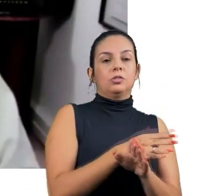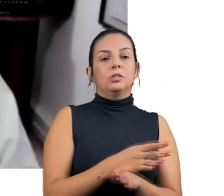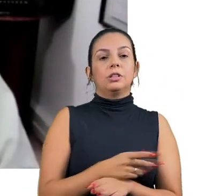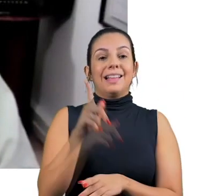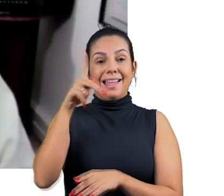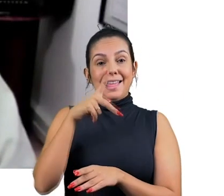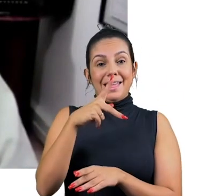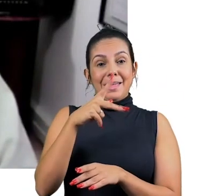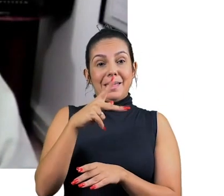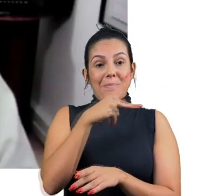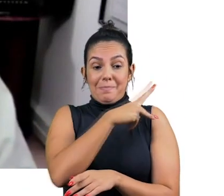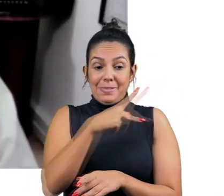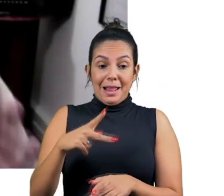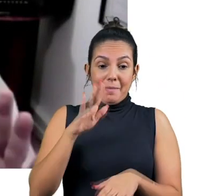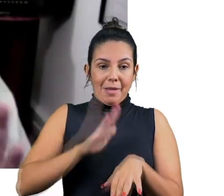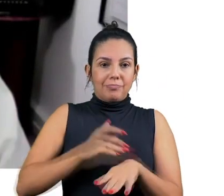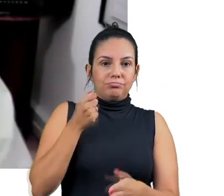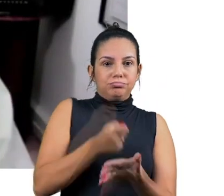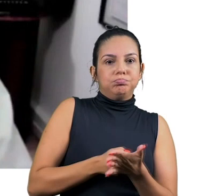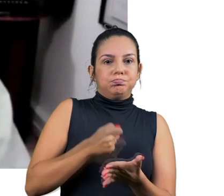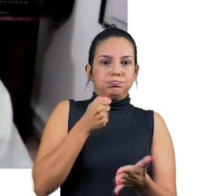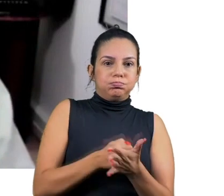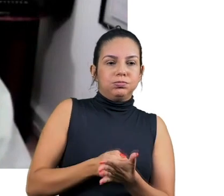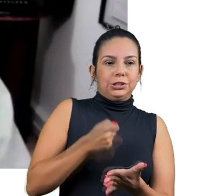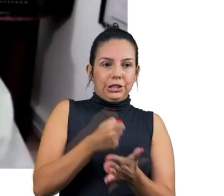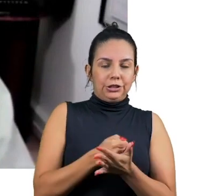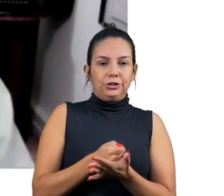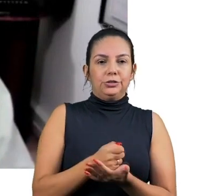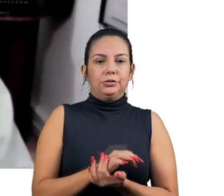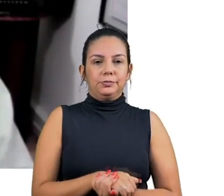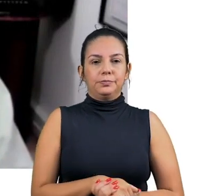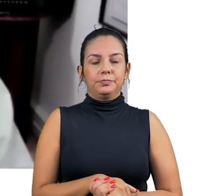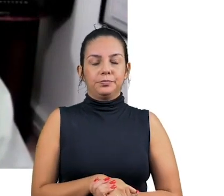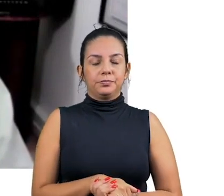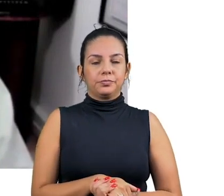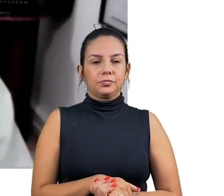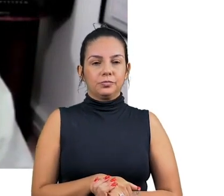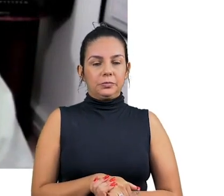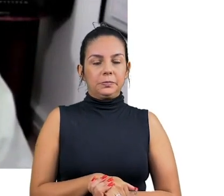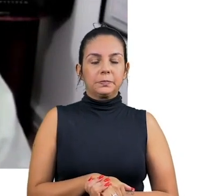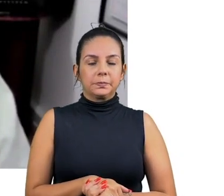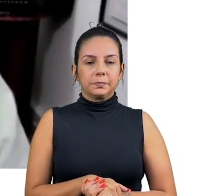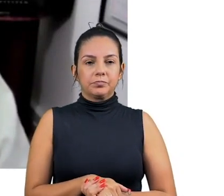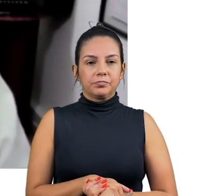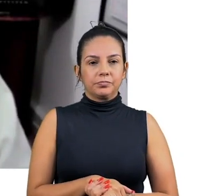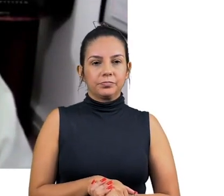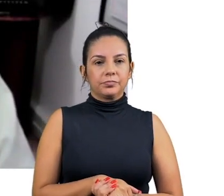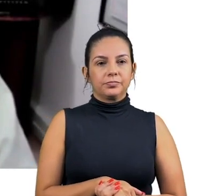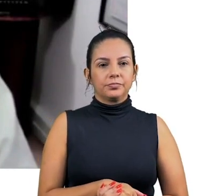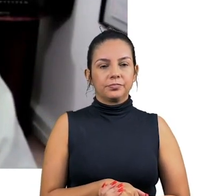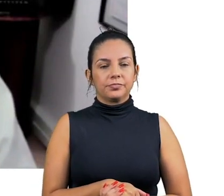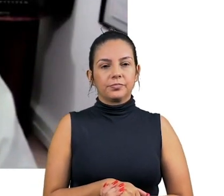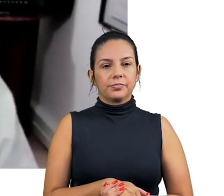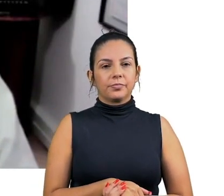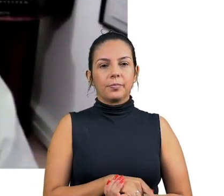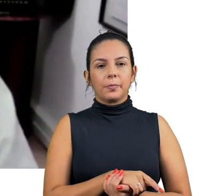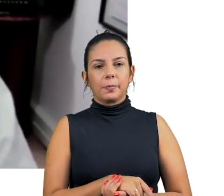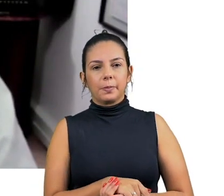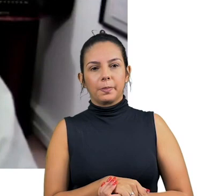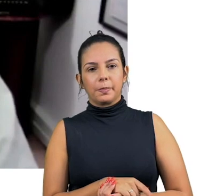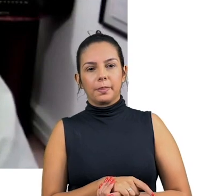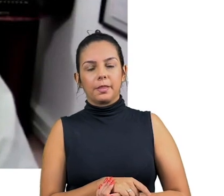mais rígido. Ele, de fato, é mais rígido do que o parlamentarismo. Bem, você utilizou a